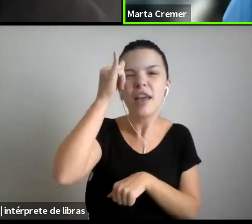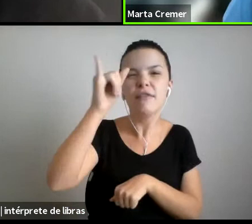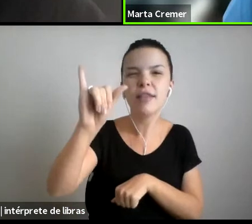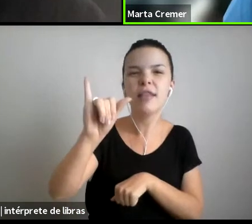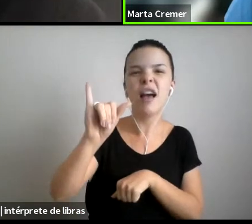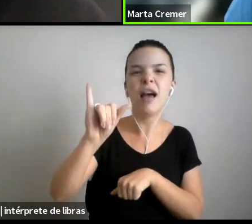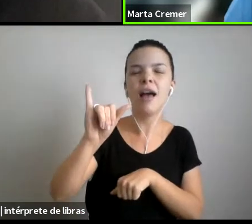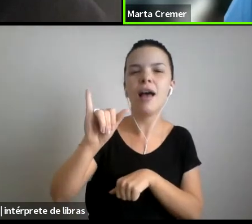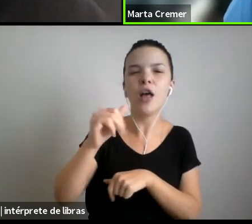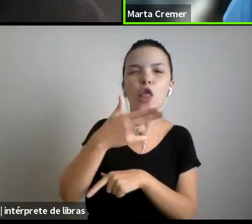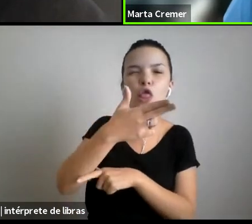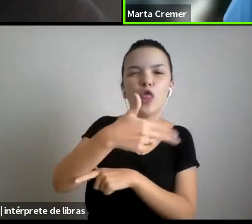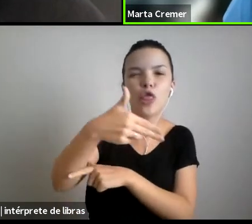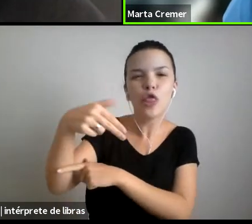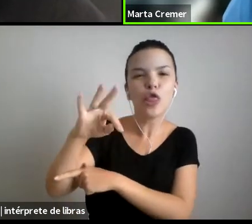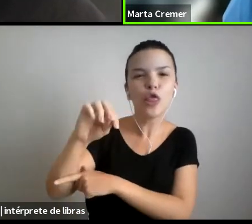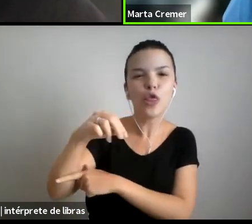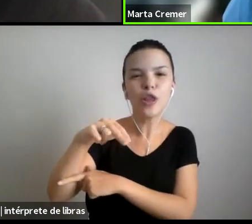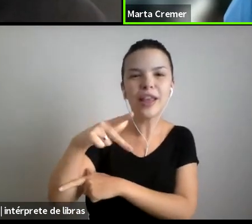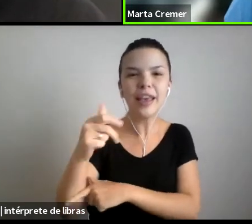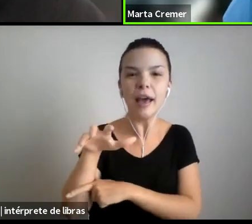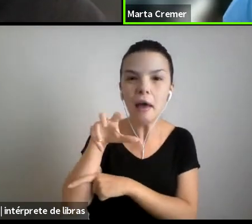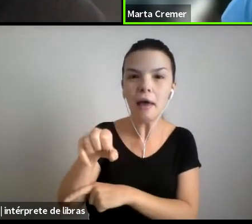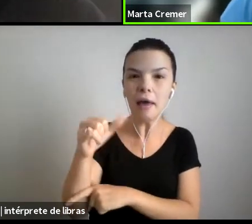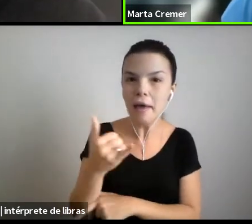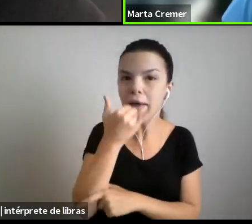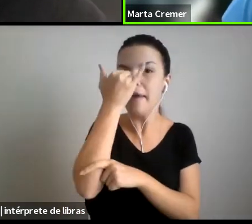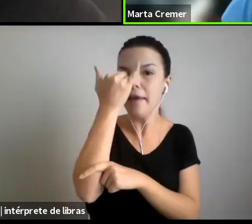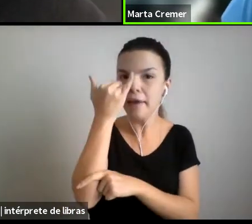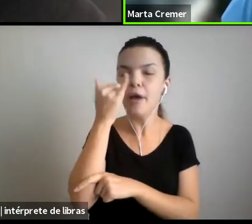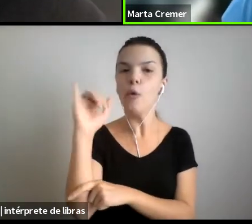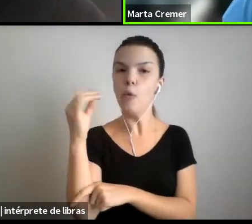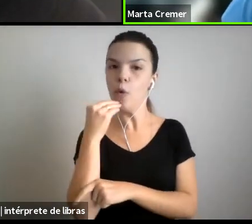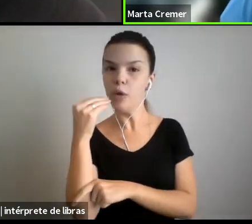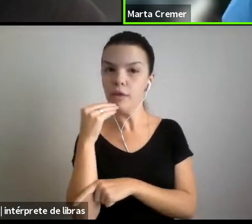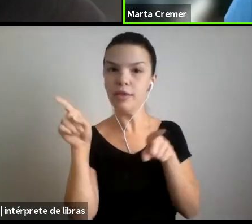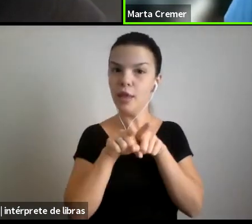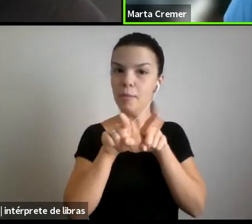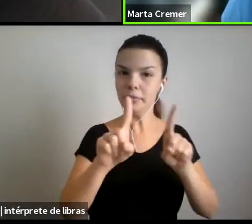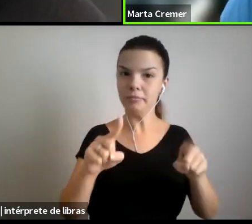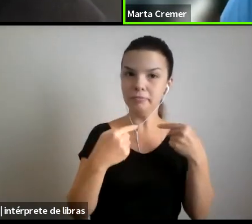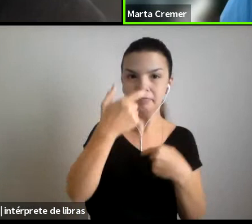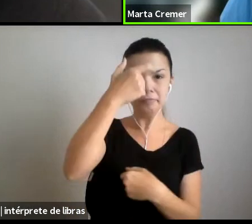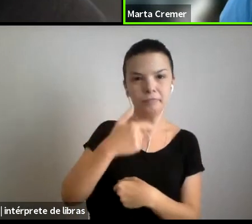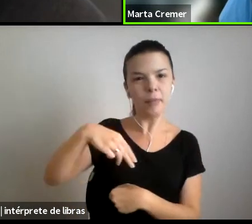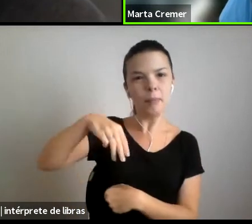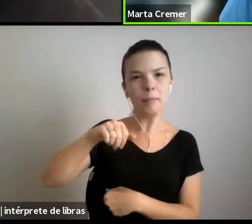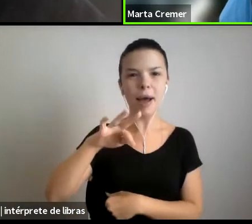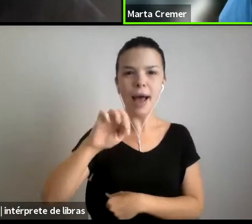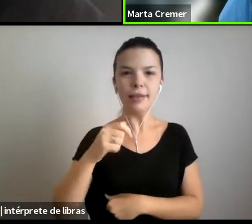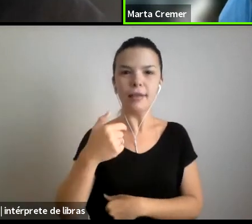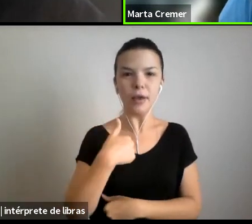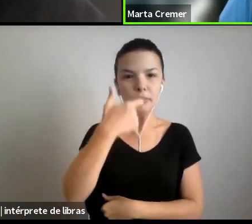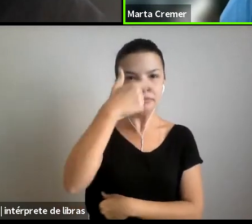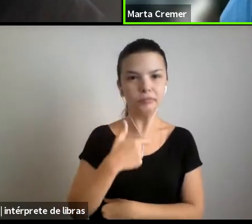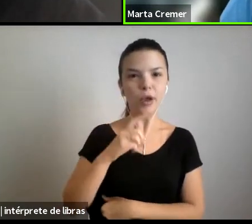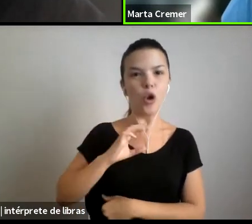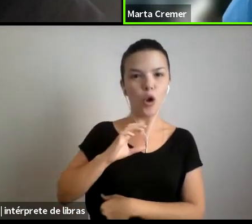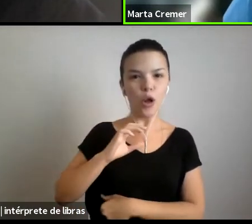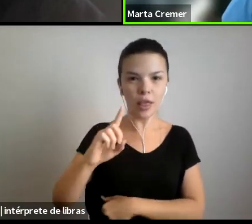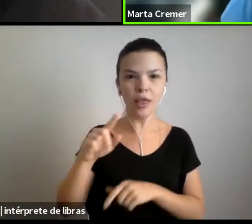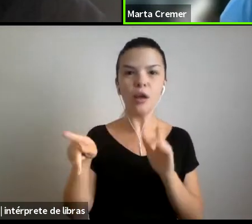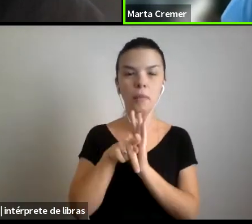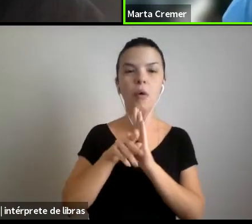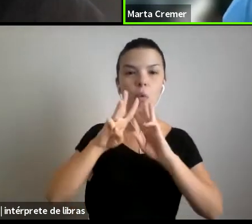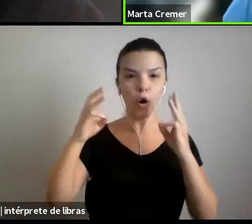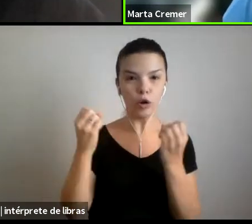de Toninhas, Oportunidades e Desafios. Meu nome é Marta Kremer e sou coordenadora deste workshop e vou mediar